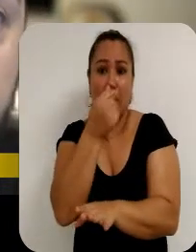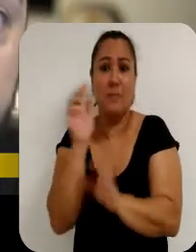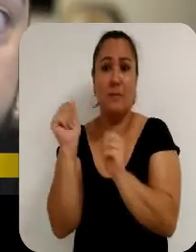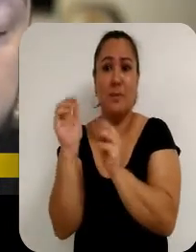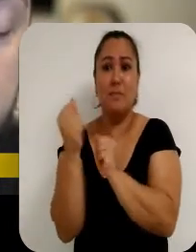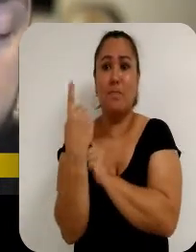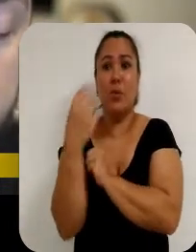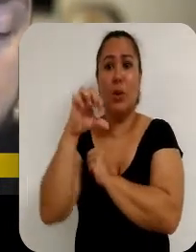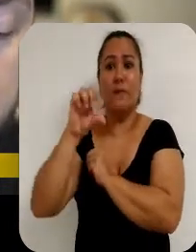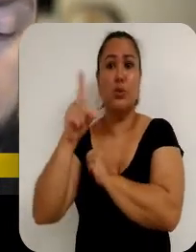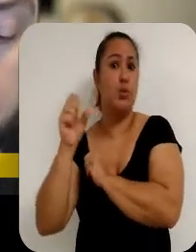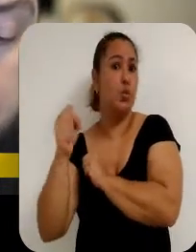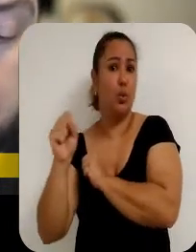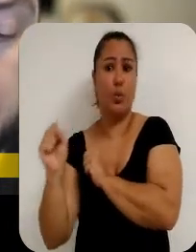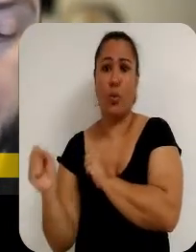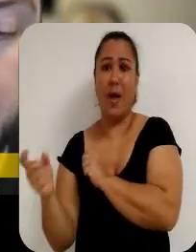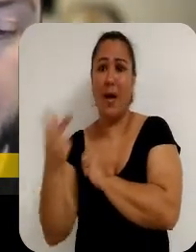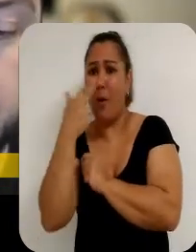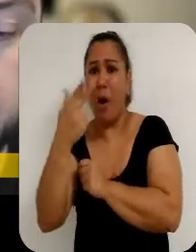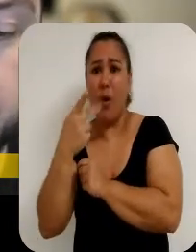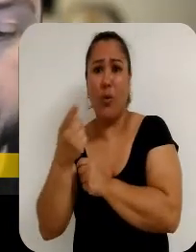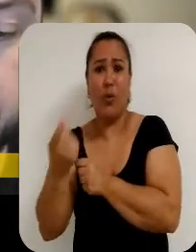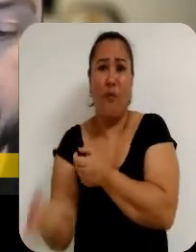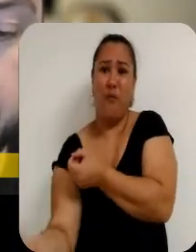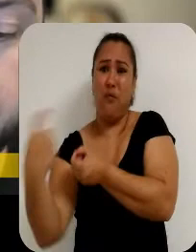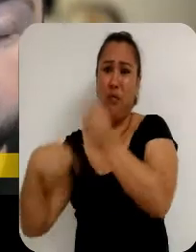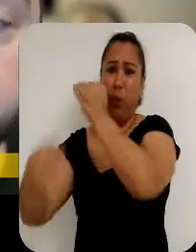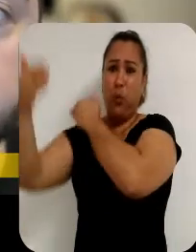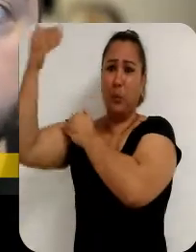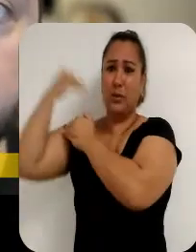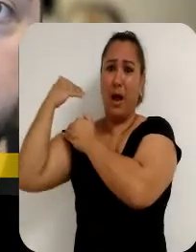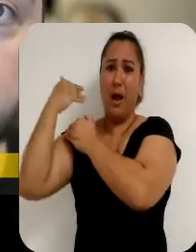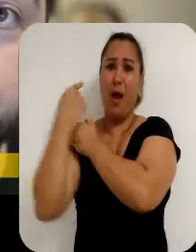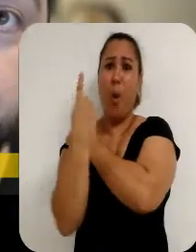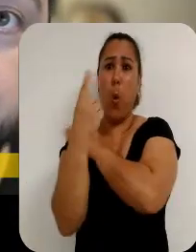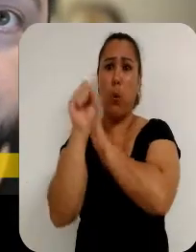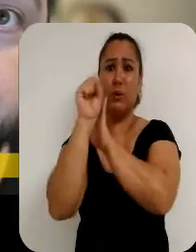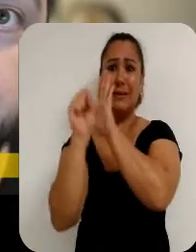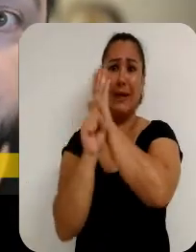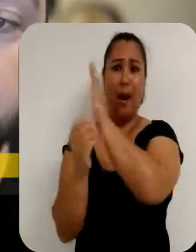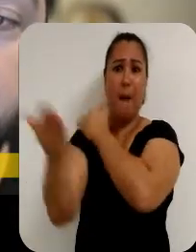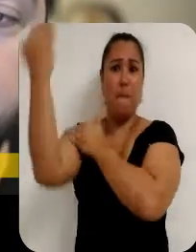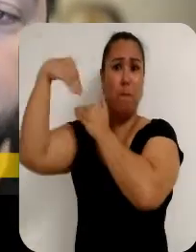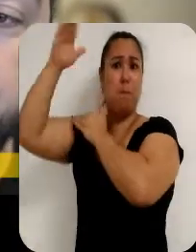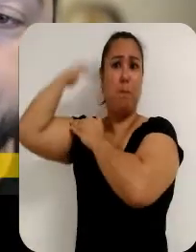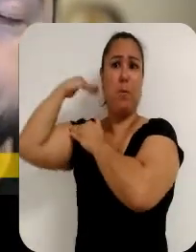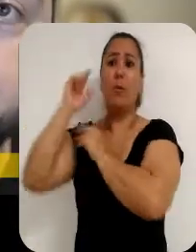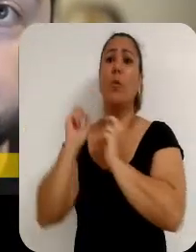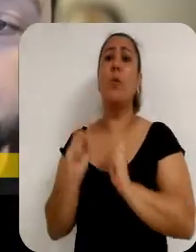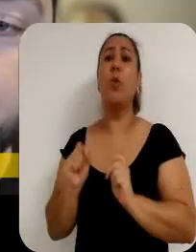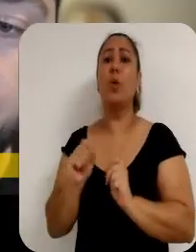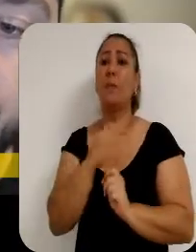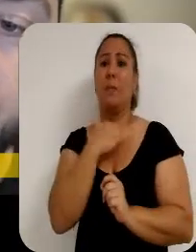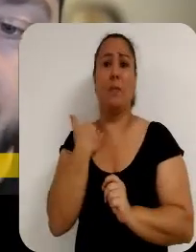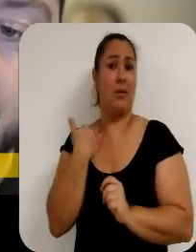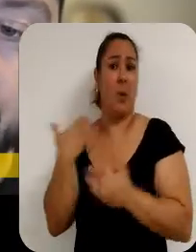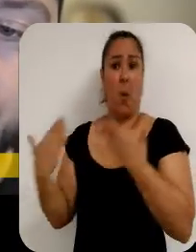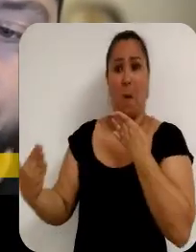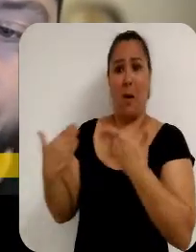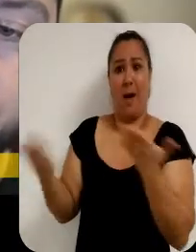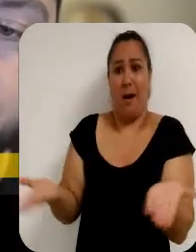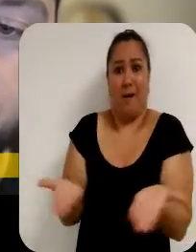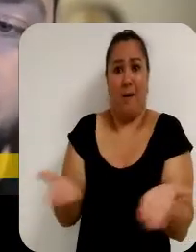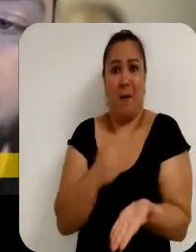um século no que é a mortalidade do coronavírus. É a gente voltar um século no que a